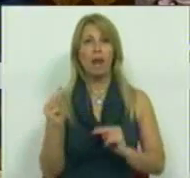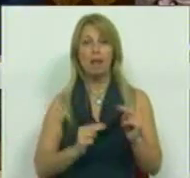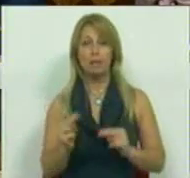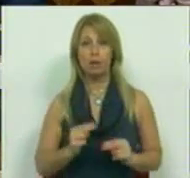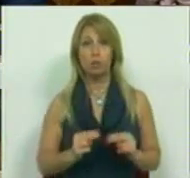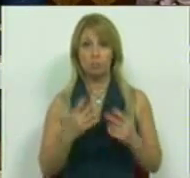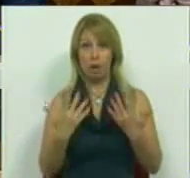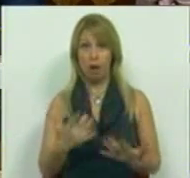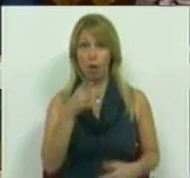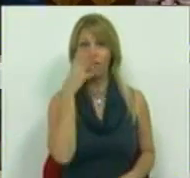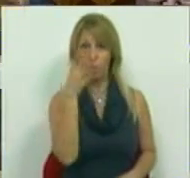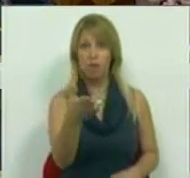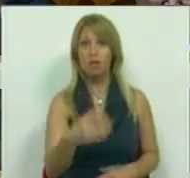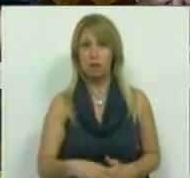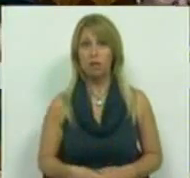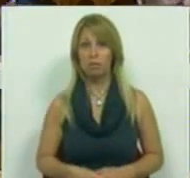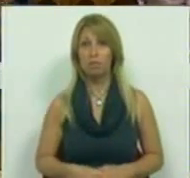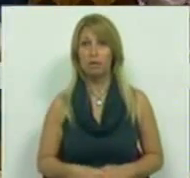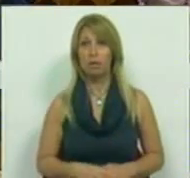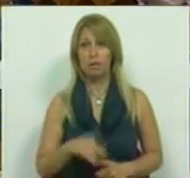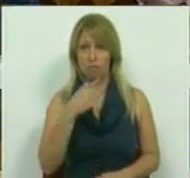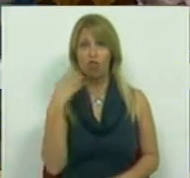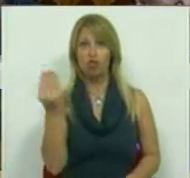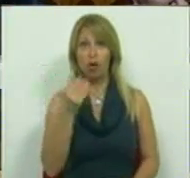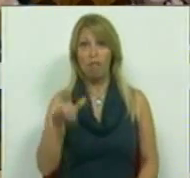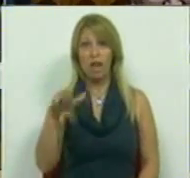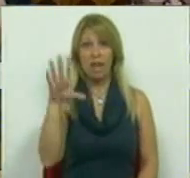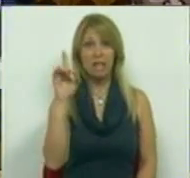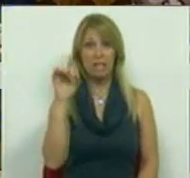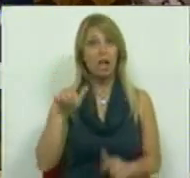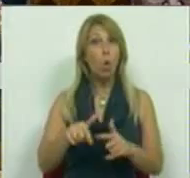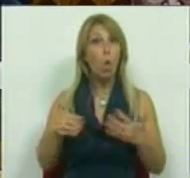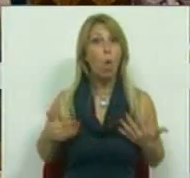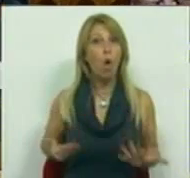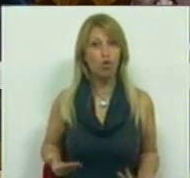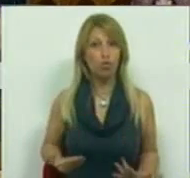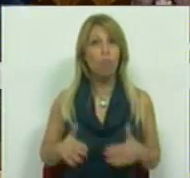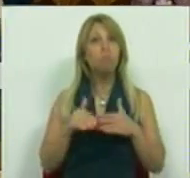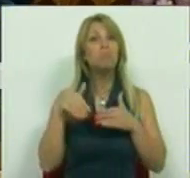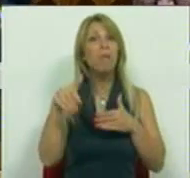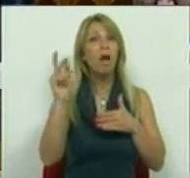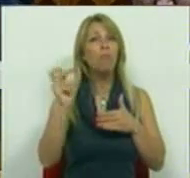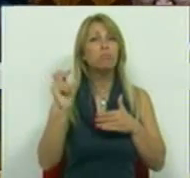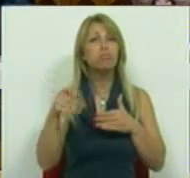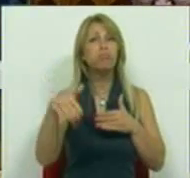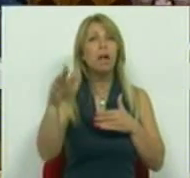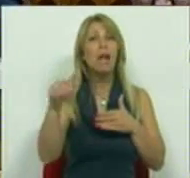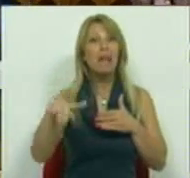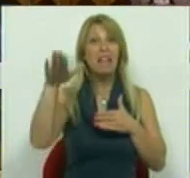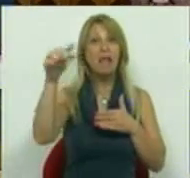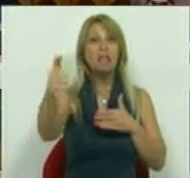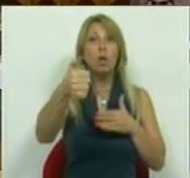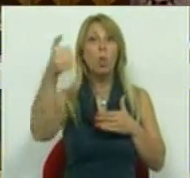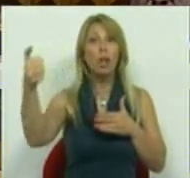o que estão a dizer é um jovem de 16 anos de hoje chegará aos 55 anos de